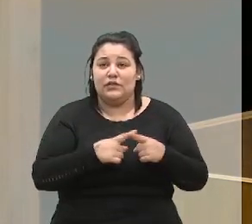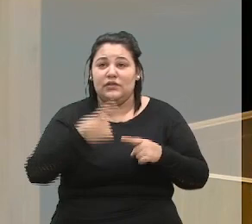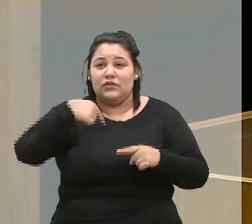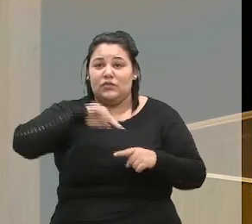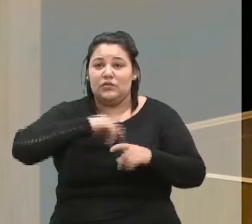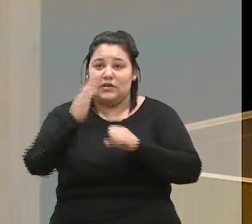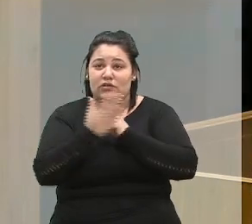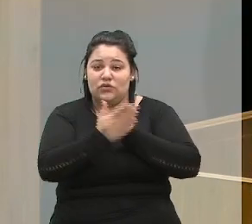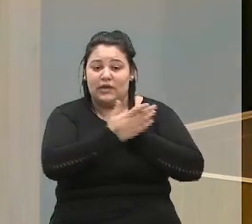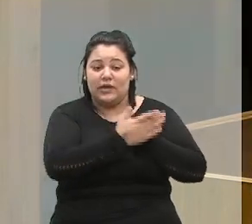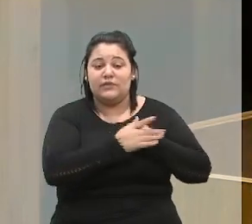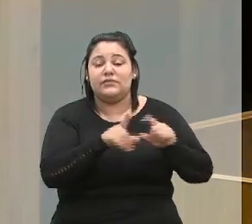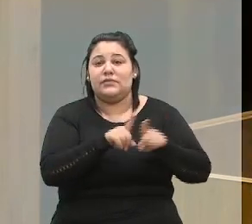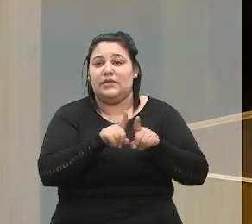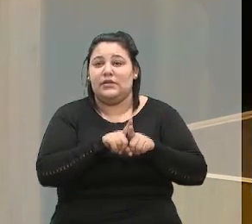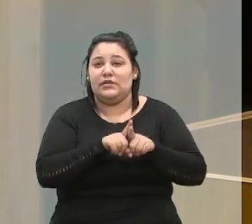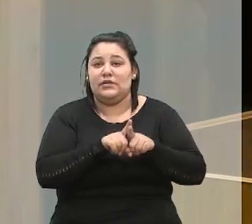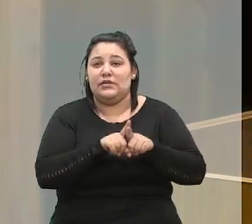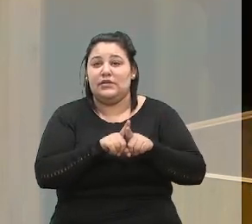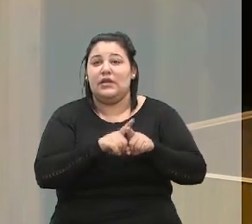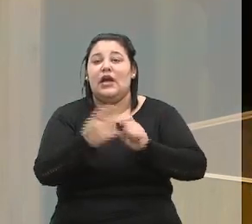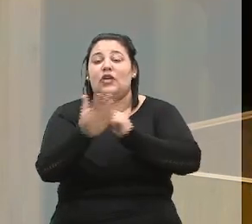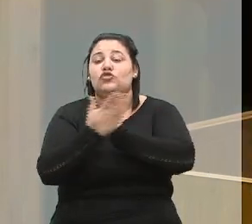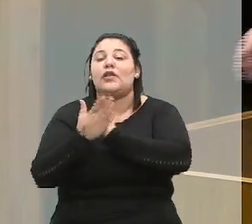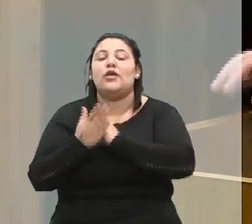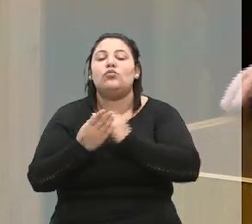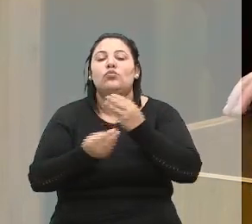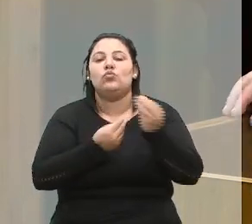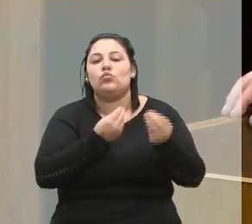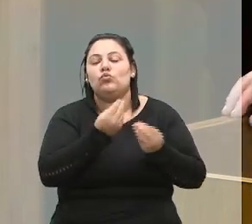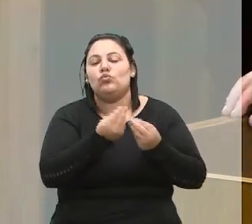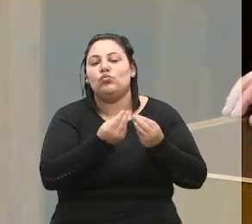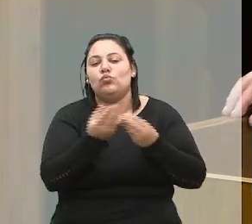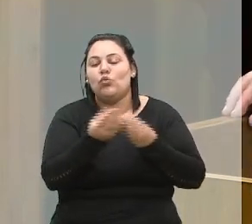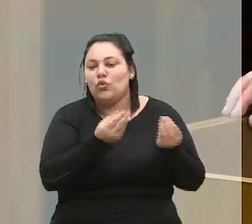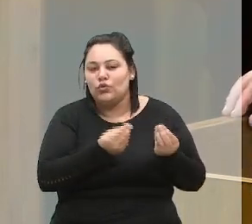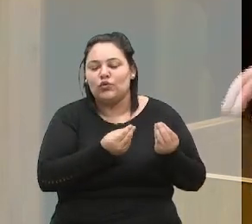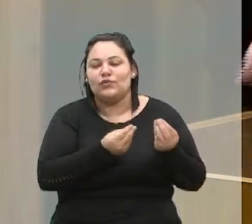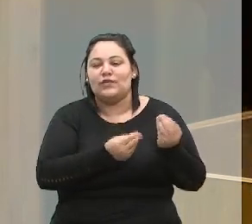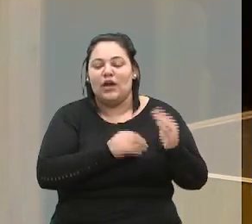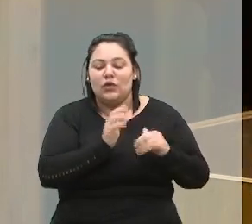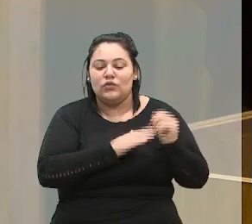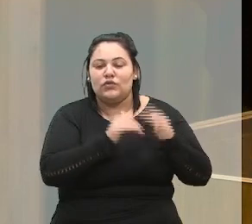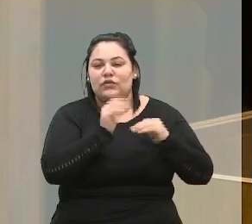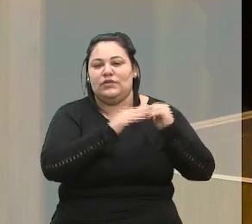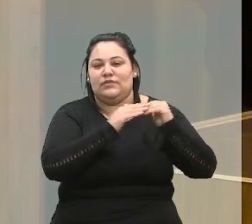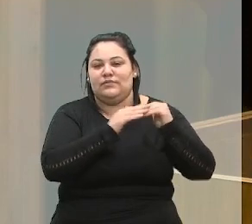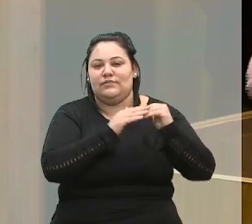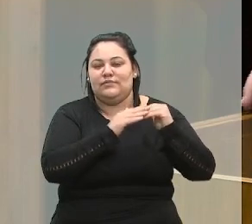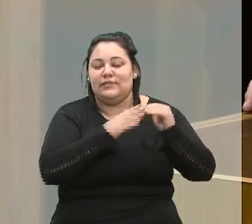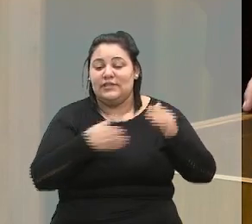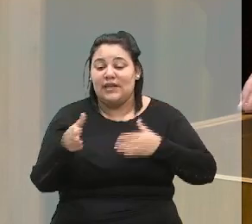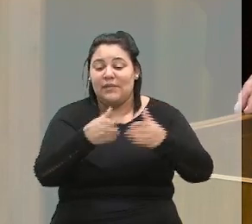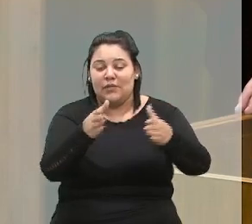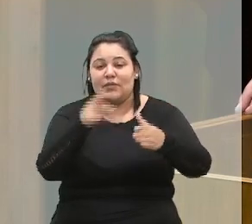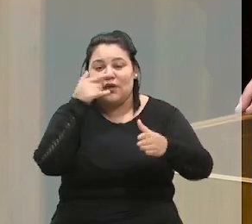ajudaram muito nessa construção dessa estrada, para nós chegarmos até